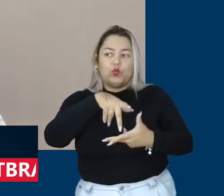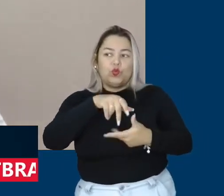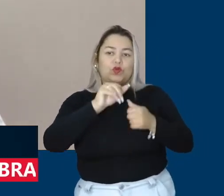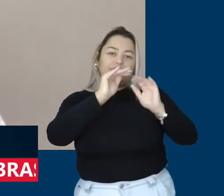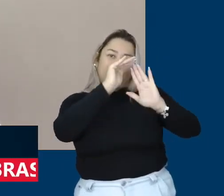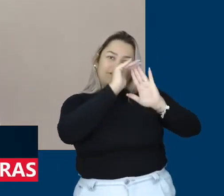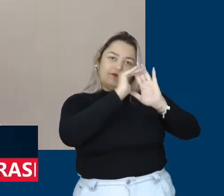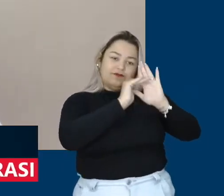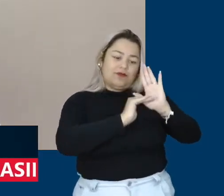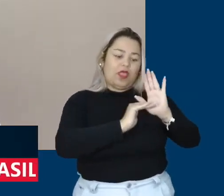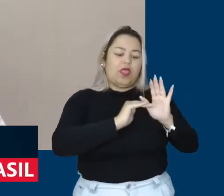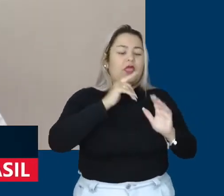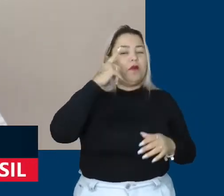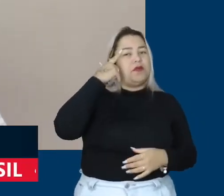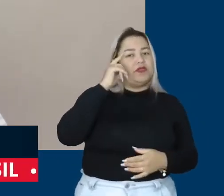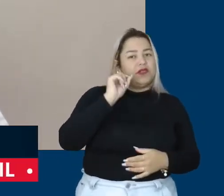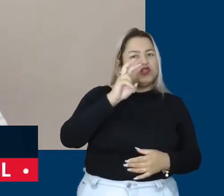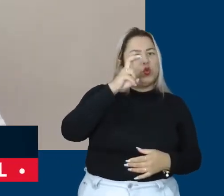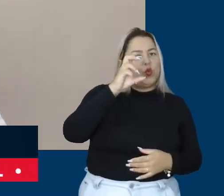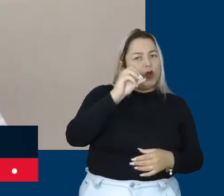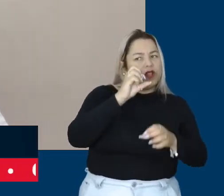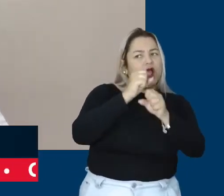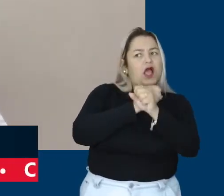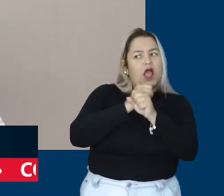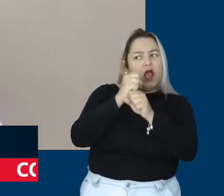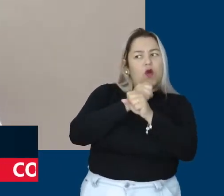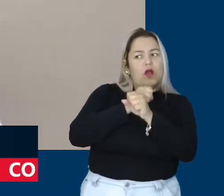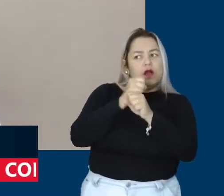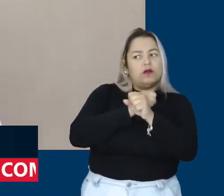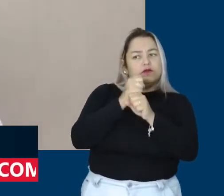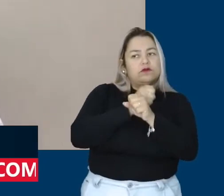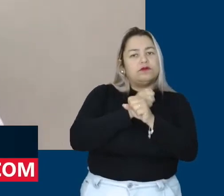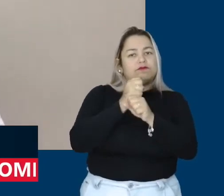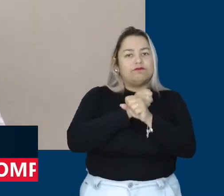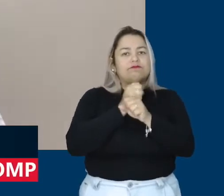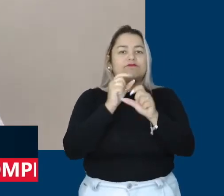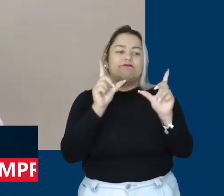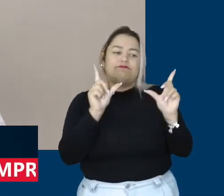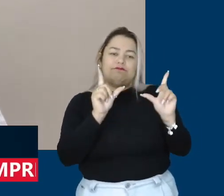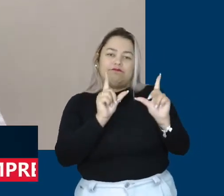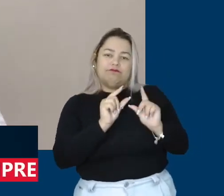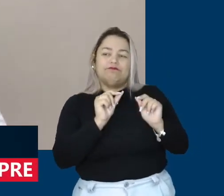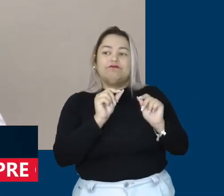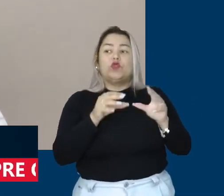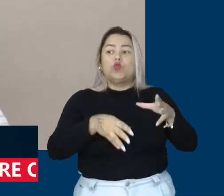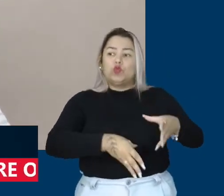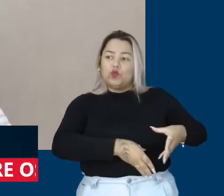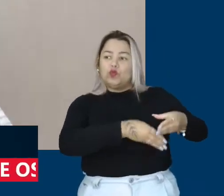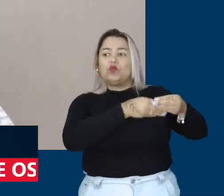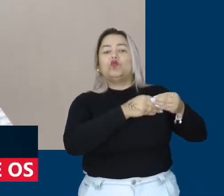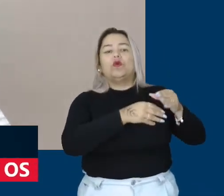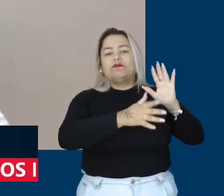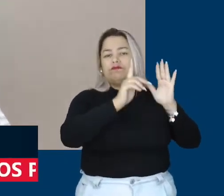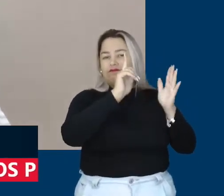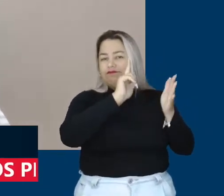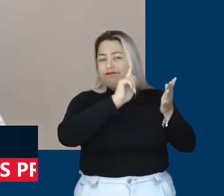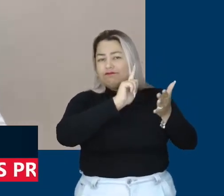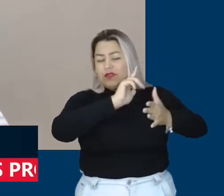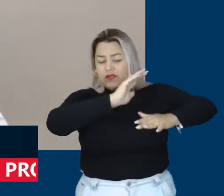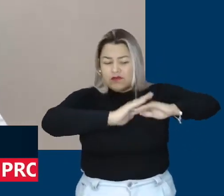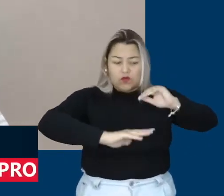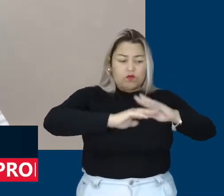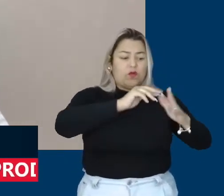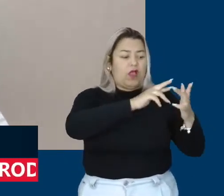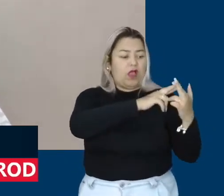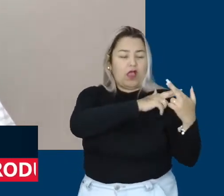mundo. Se a gente pensar 50 anos, é um tempo muito curto para se colocar na agenda. E o Brasil tem um papel importante, mas